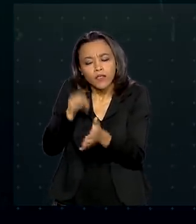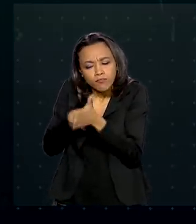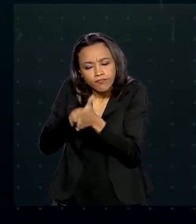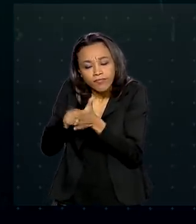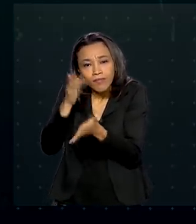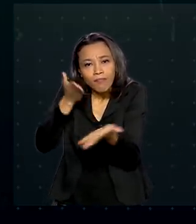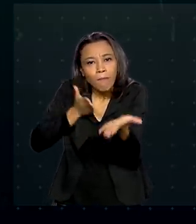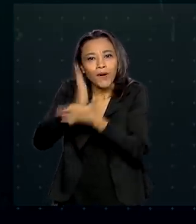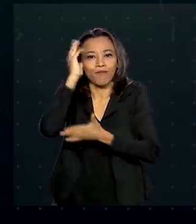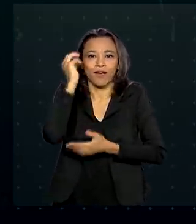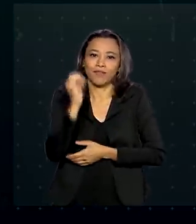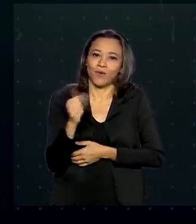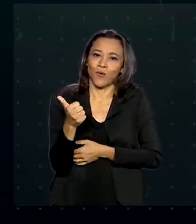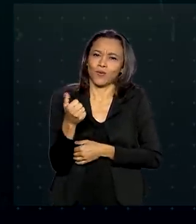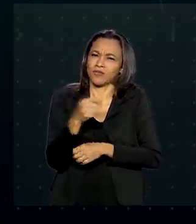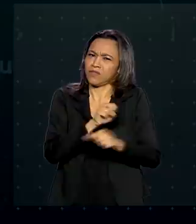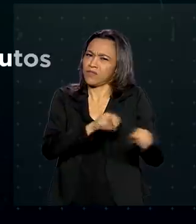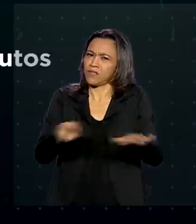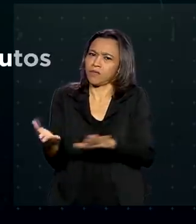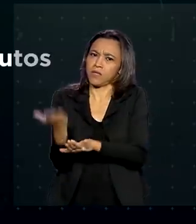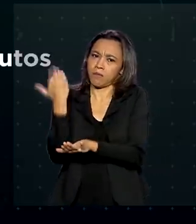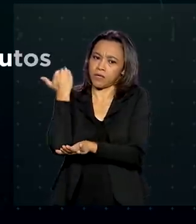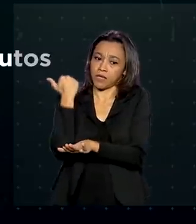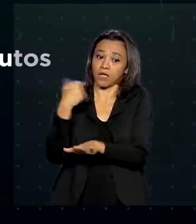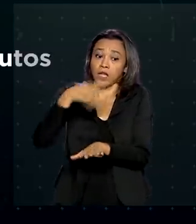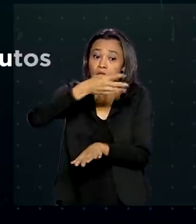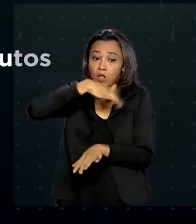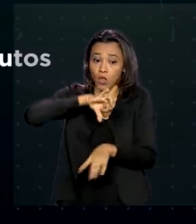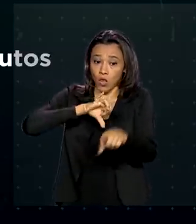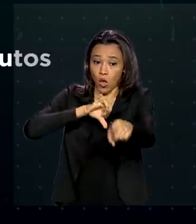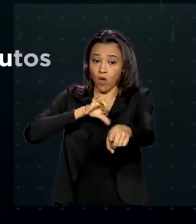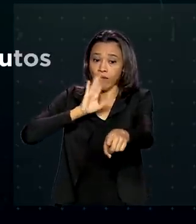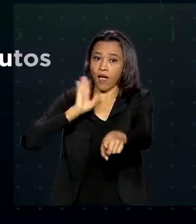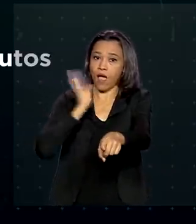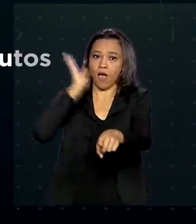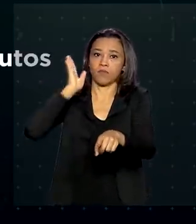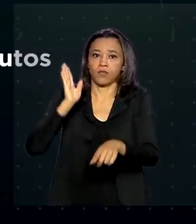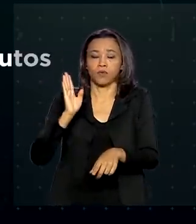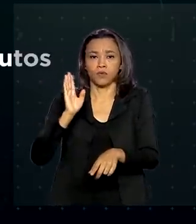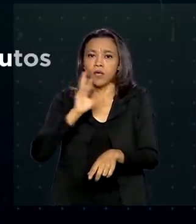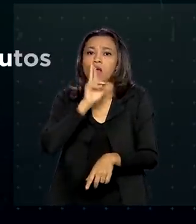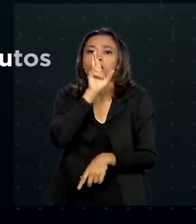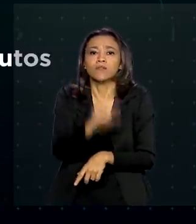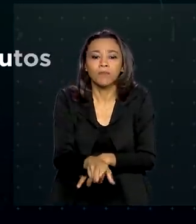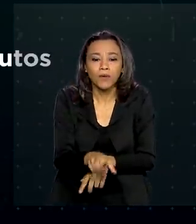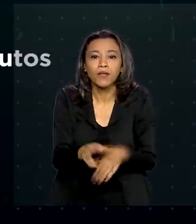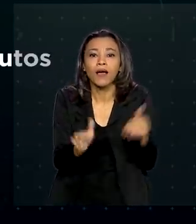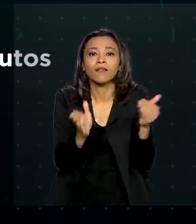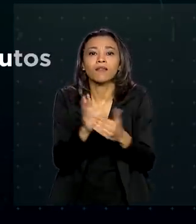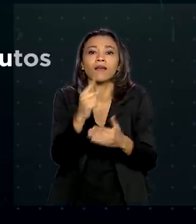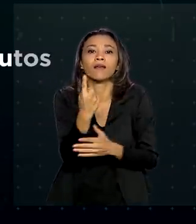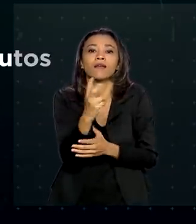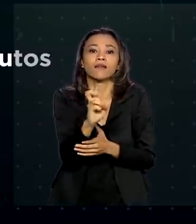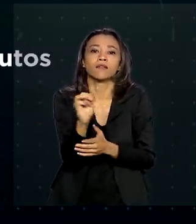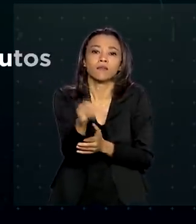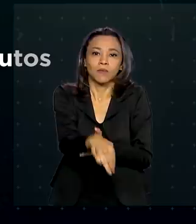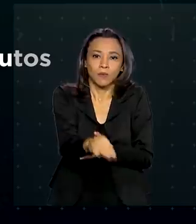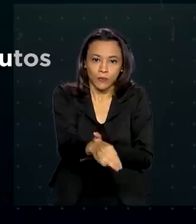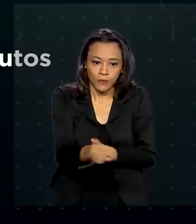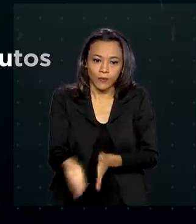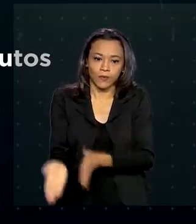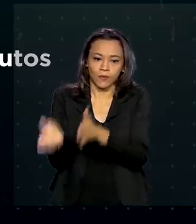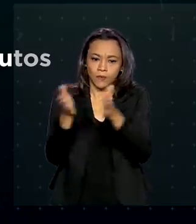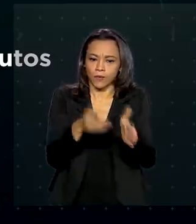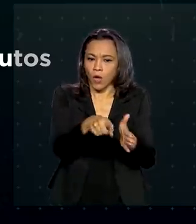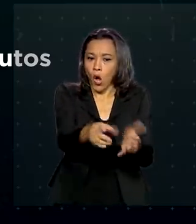desde a semana passada. Nove deles são testes rápidos, com resultados de até 15 minutos. Nenhum